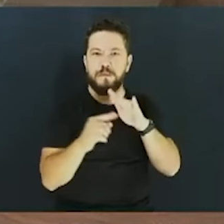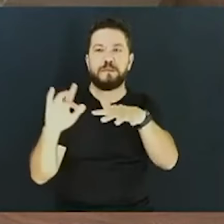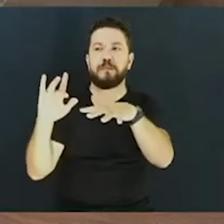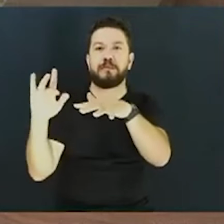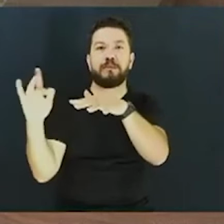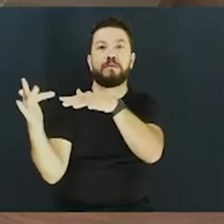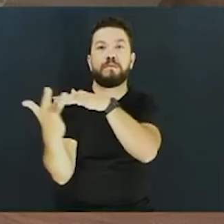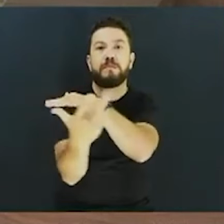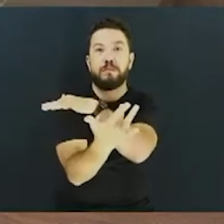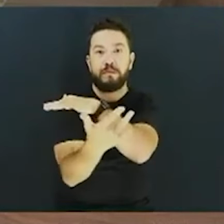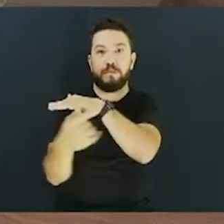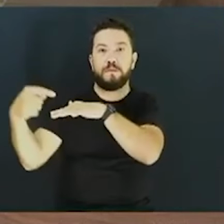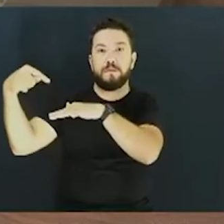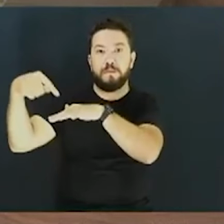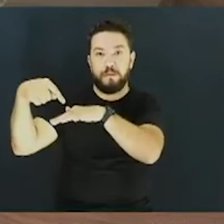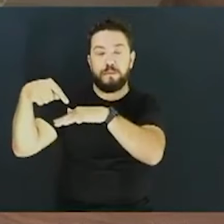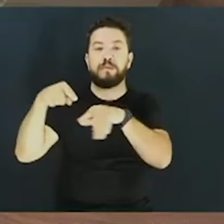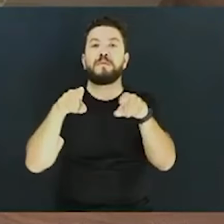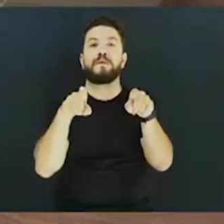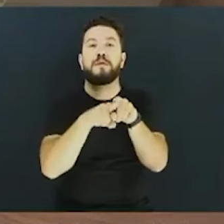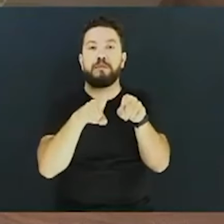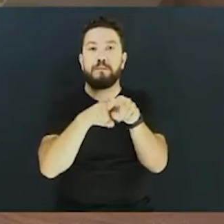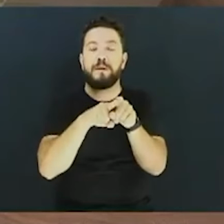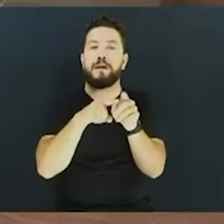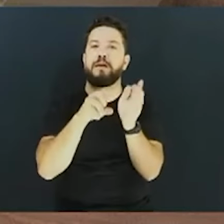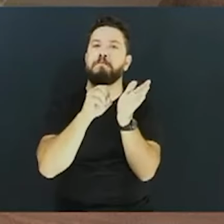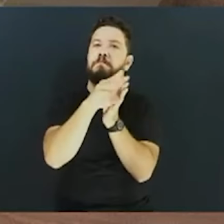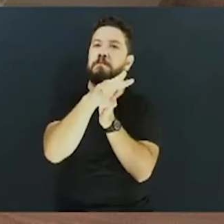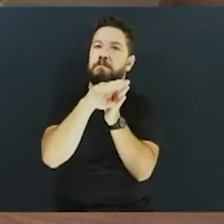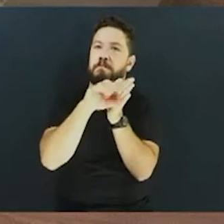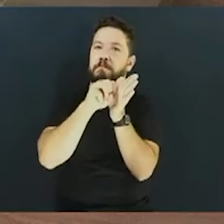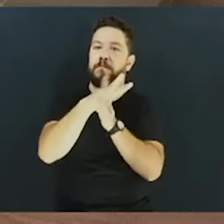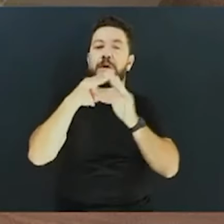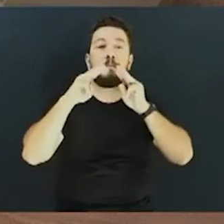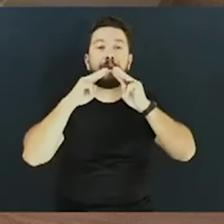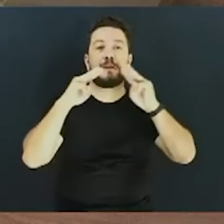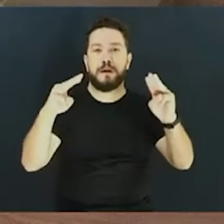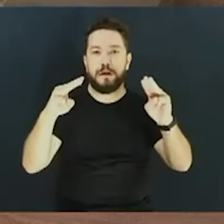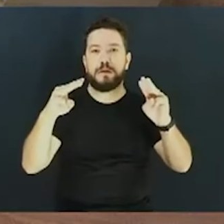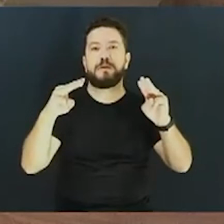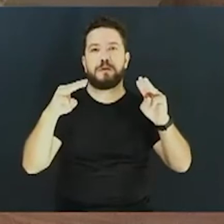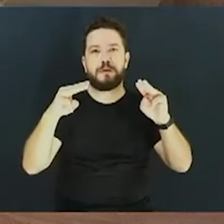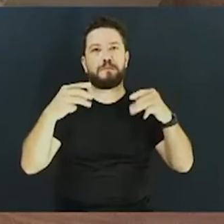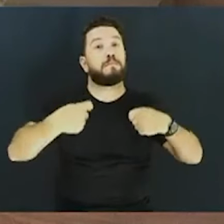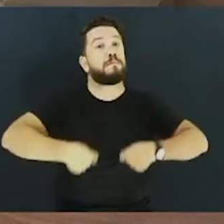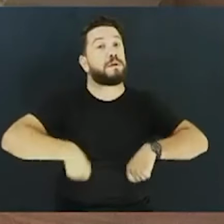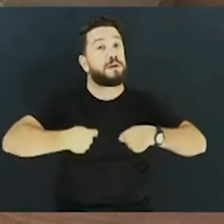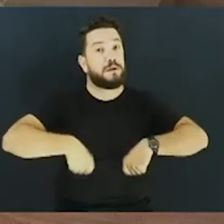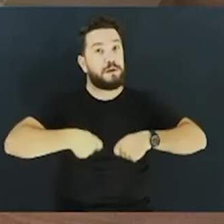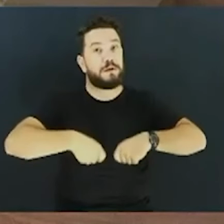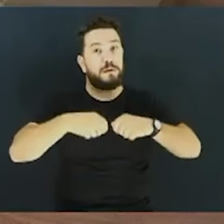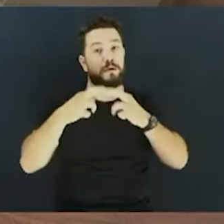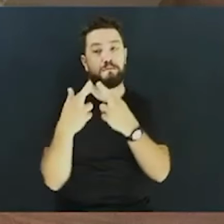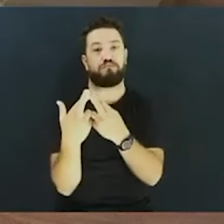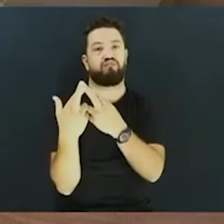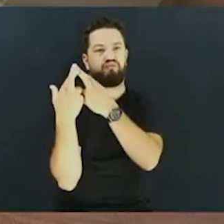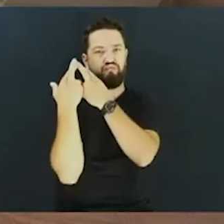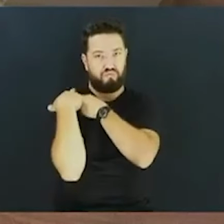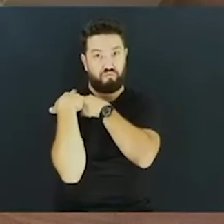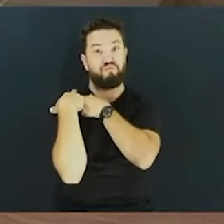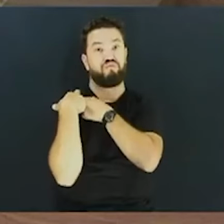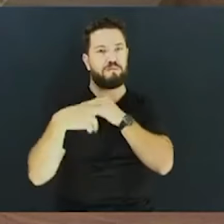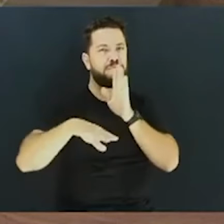mensagens privadas, sobretudo no tocante à responsabilidade dos provedores